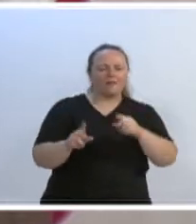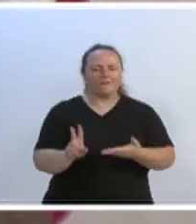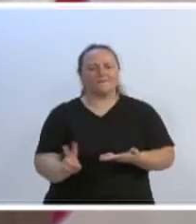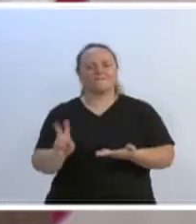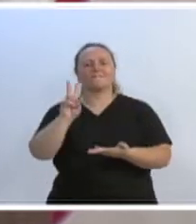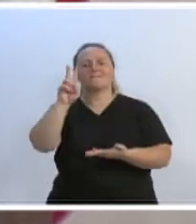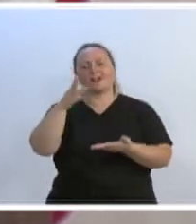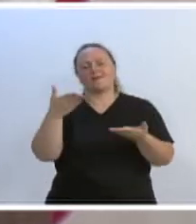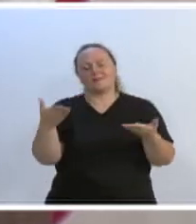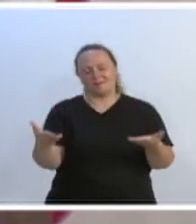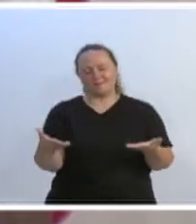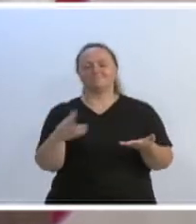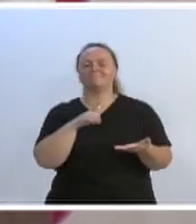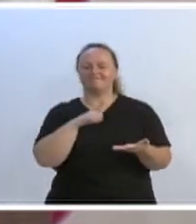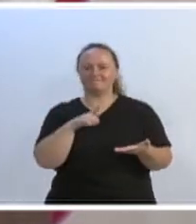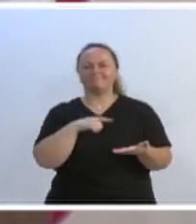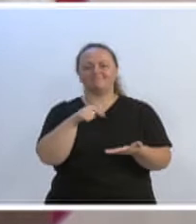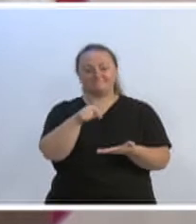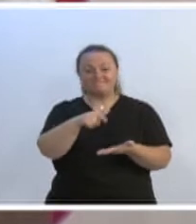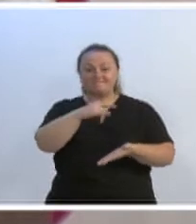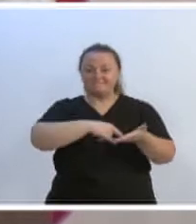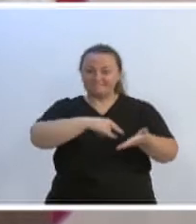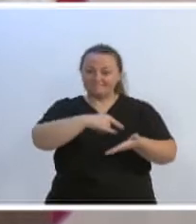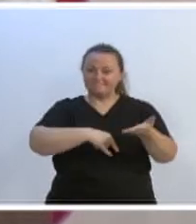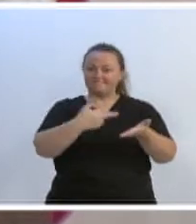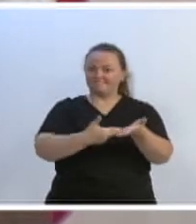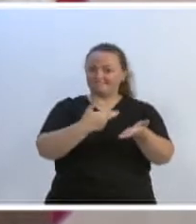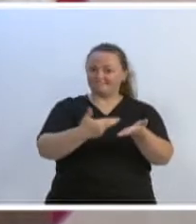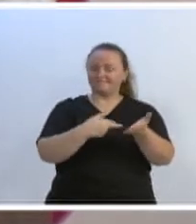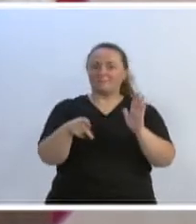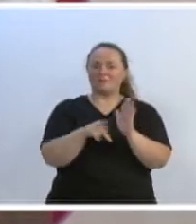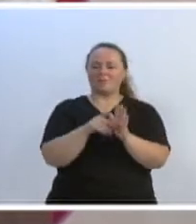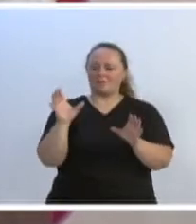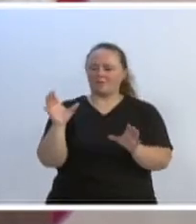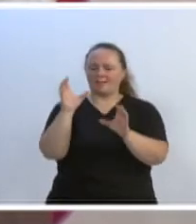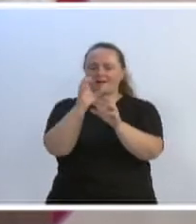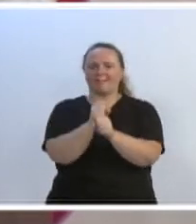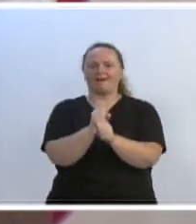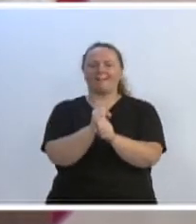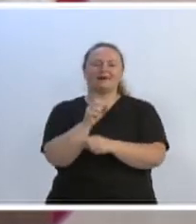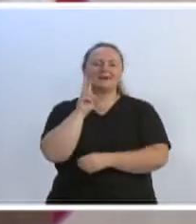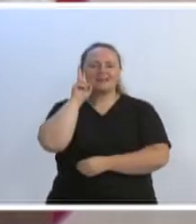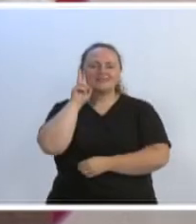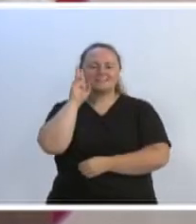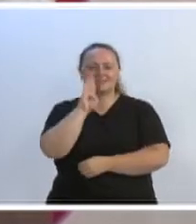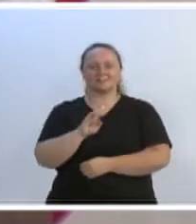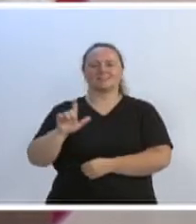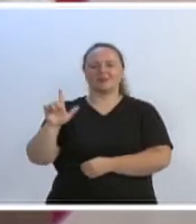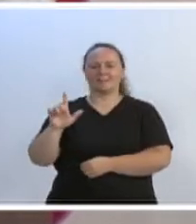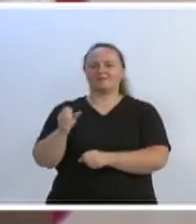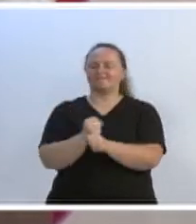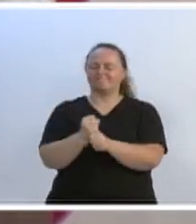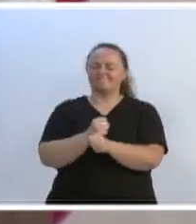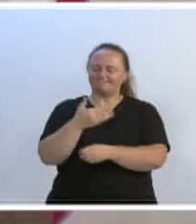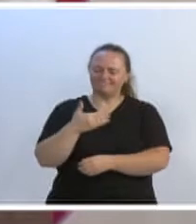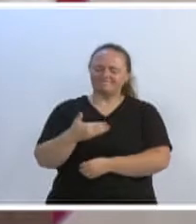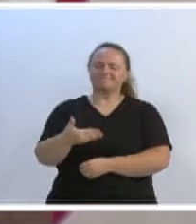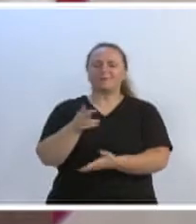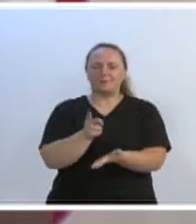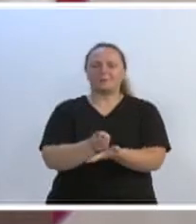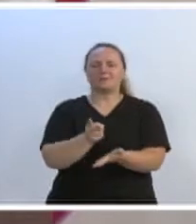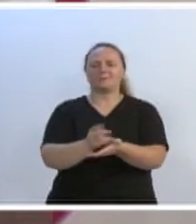a ele pelo legado, pela idealização, pela visão precursora e de vanguarda que nos permite chegar a esse momento. E a família